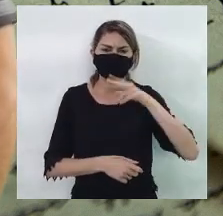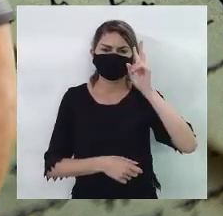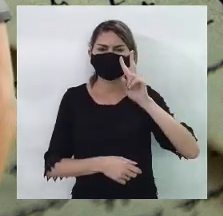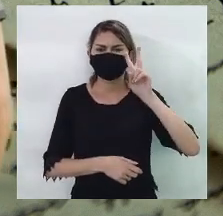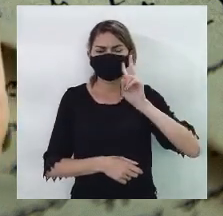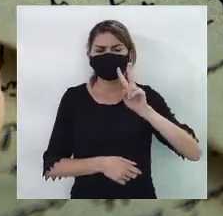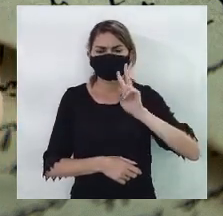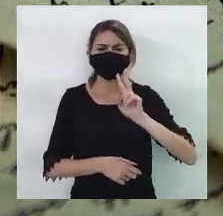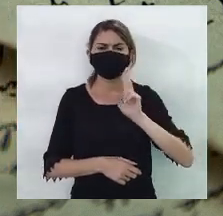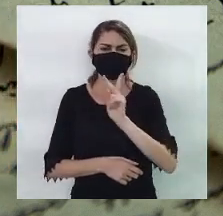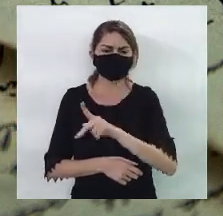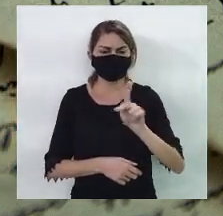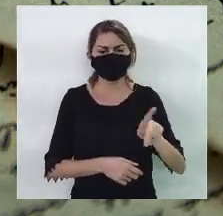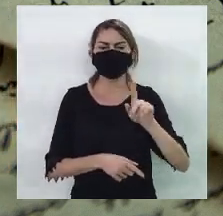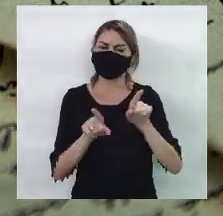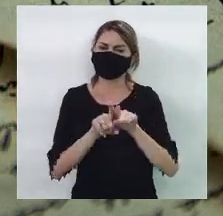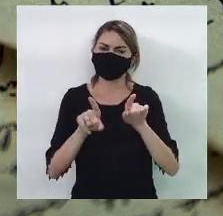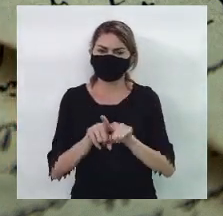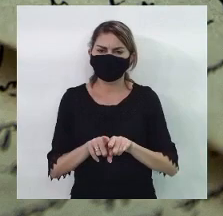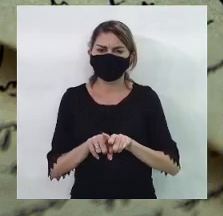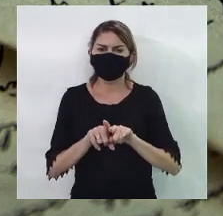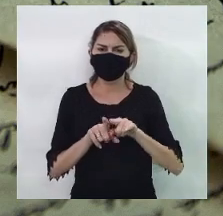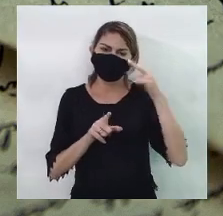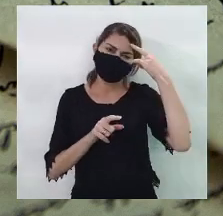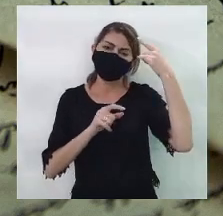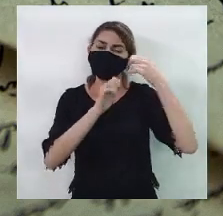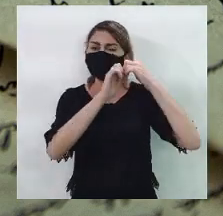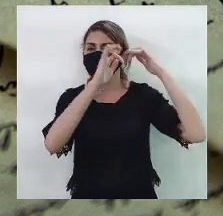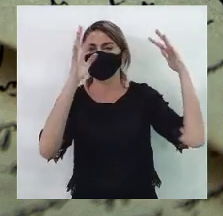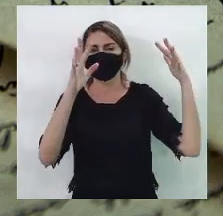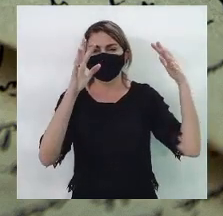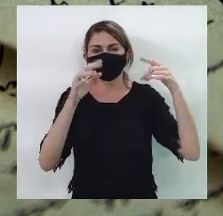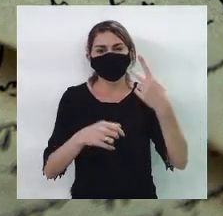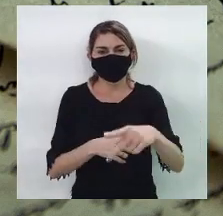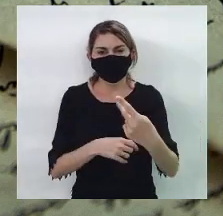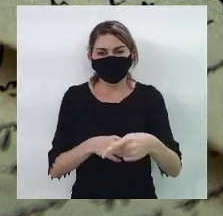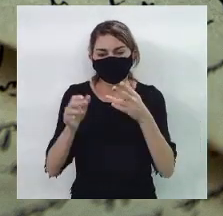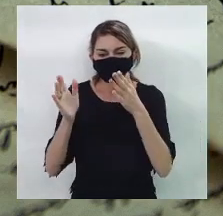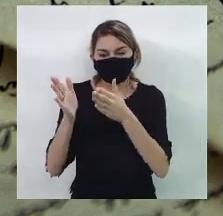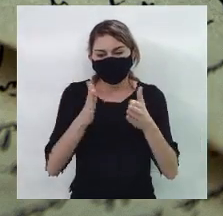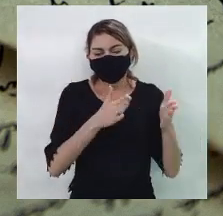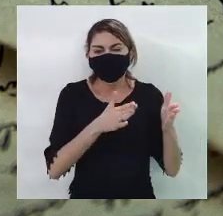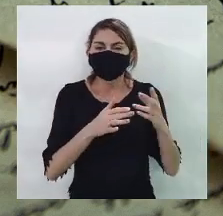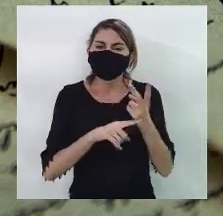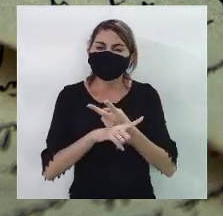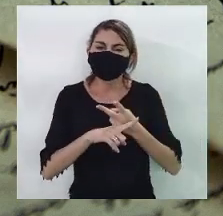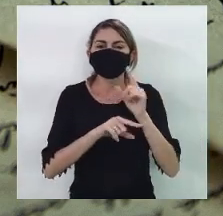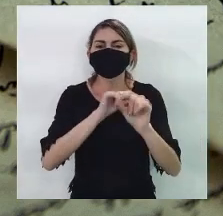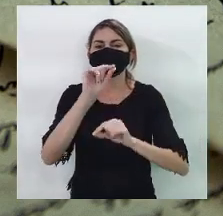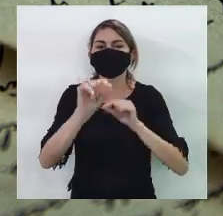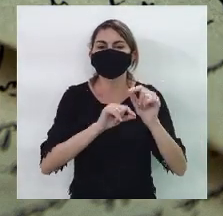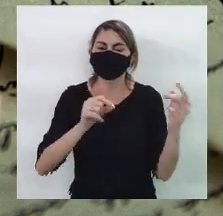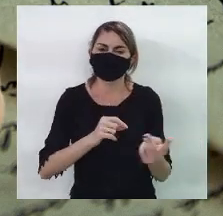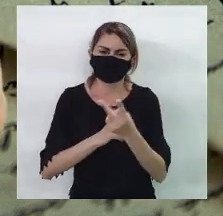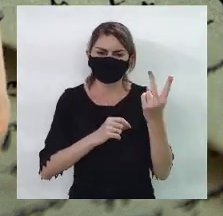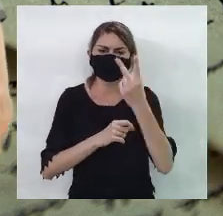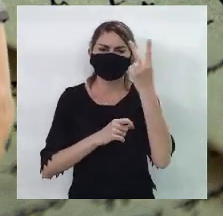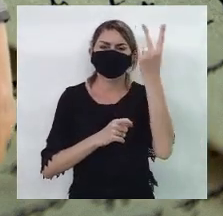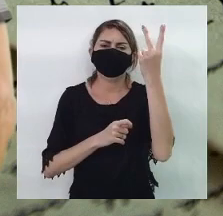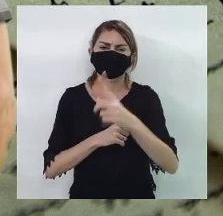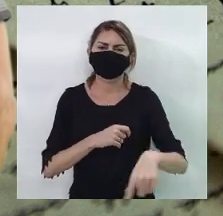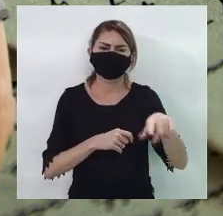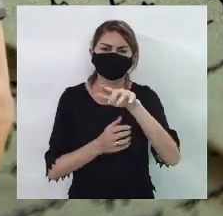professor Samuel também é um dos idealizadores desta série que procura o quê? Valorizar